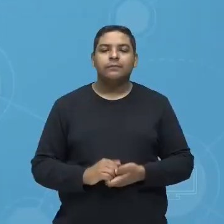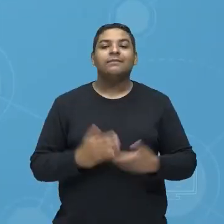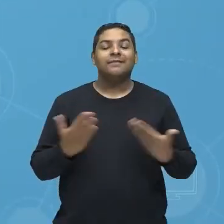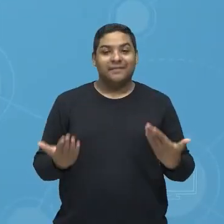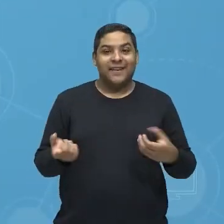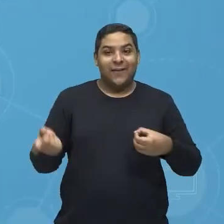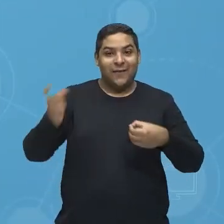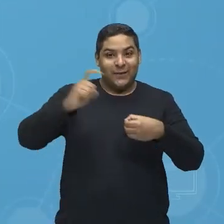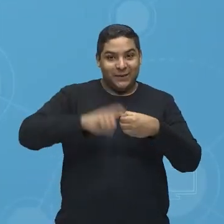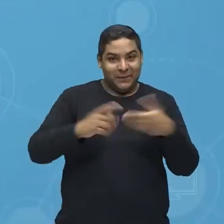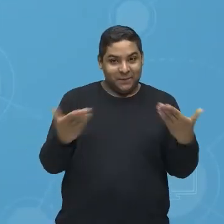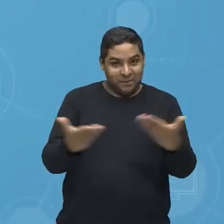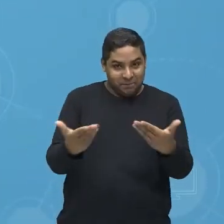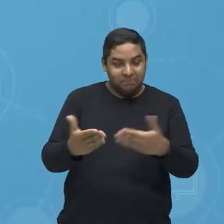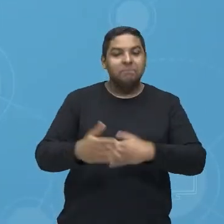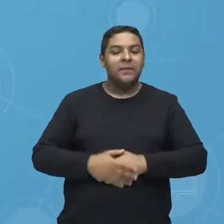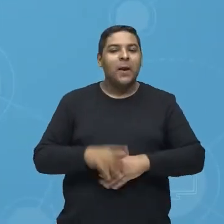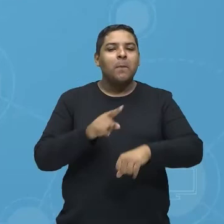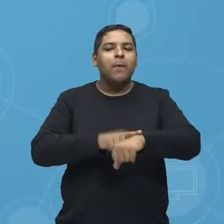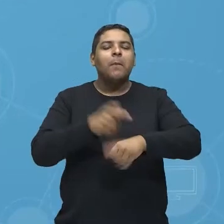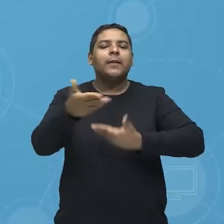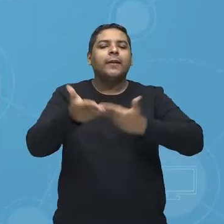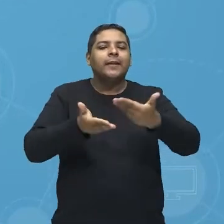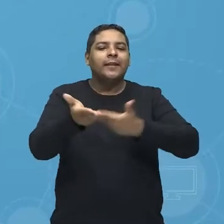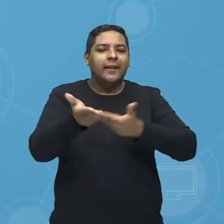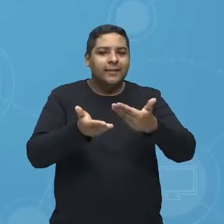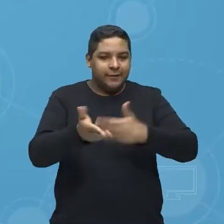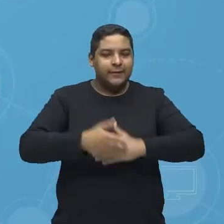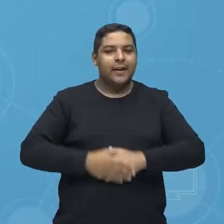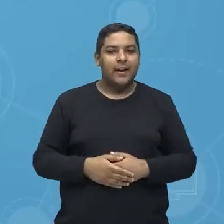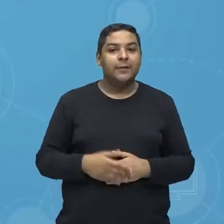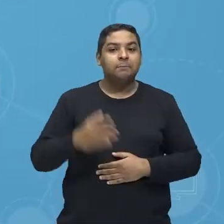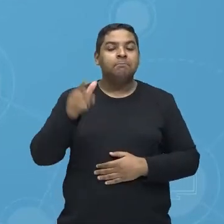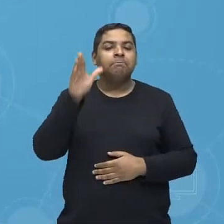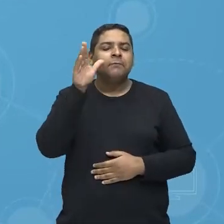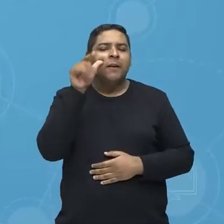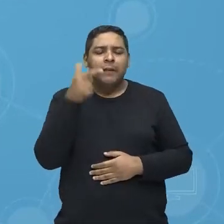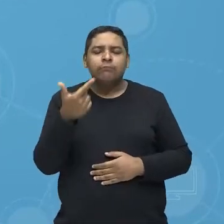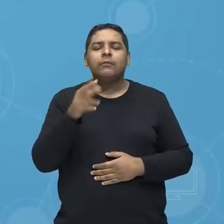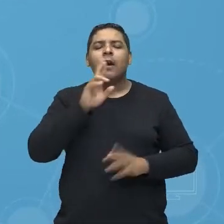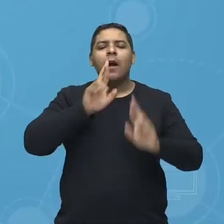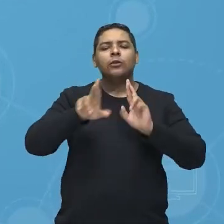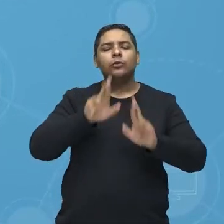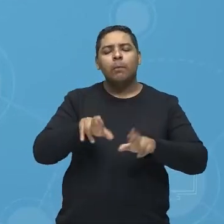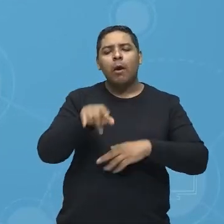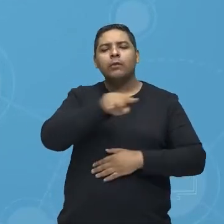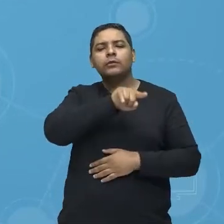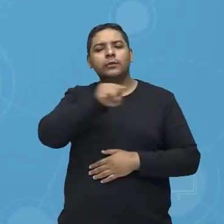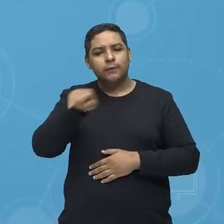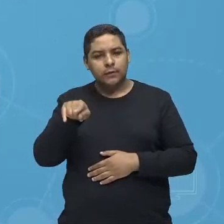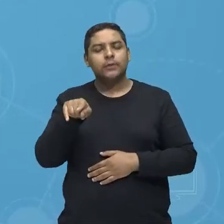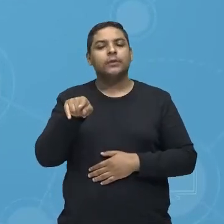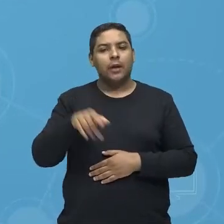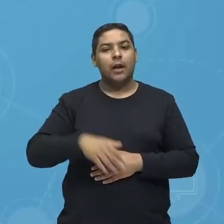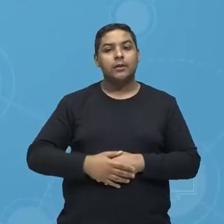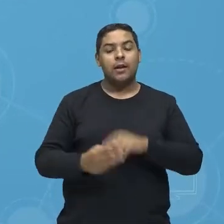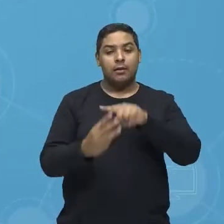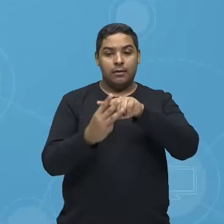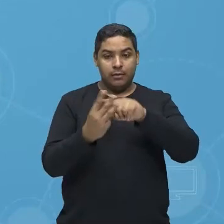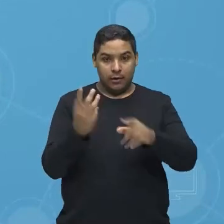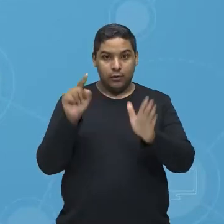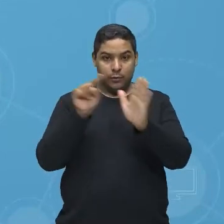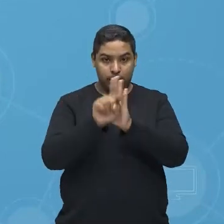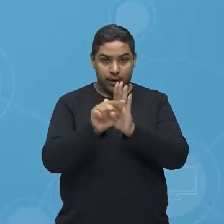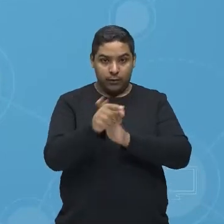Estamos retornando agora para o momento da nossa interatividade, verificando aí as respostas de vocês dessas 3 questões da nossa dinâmica